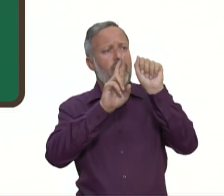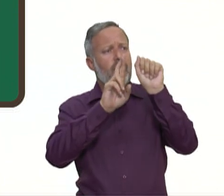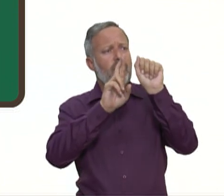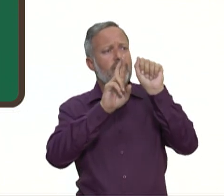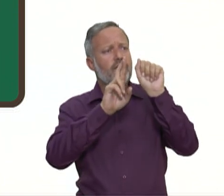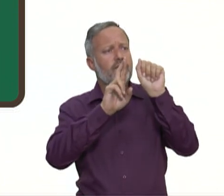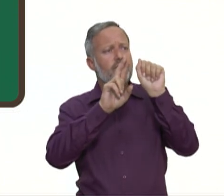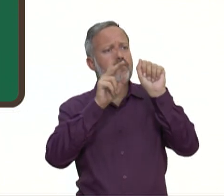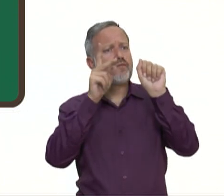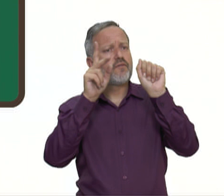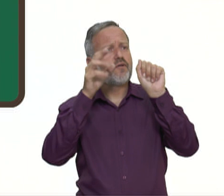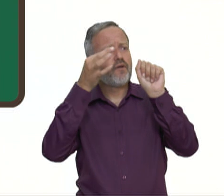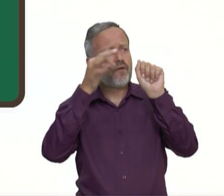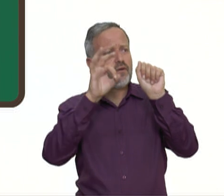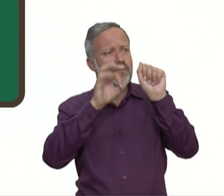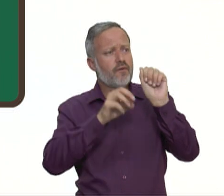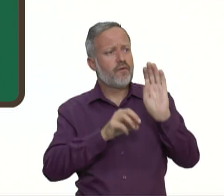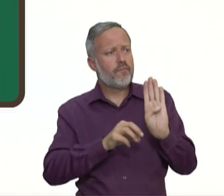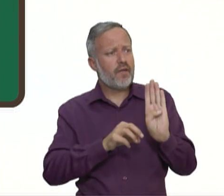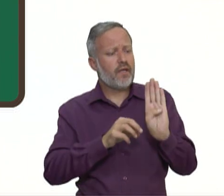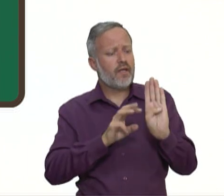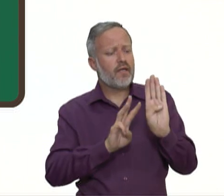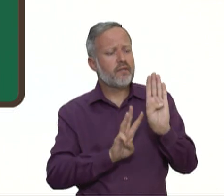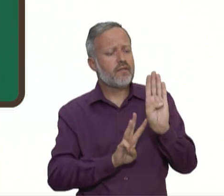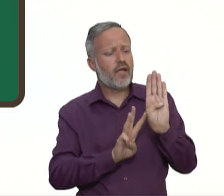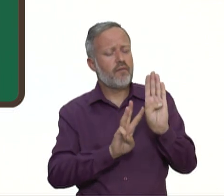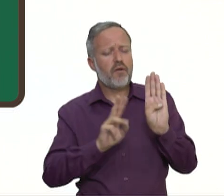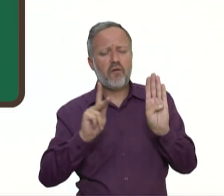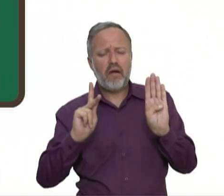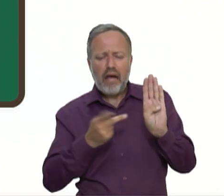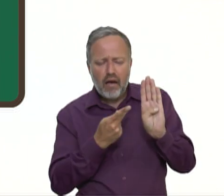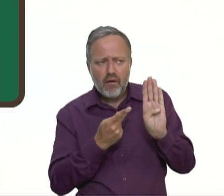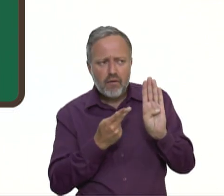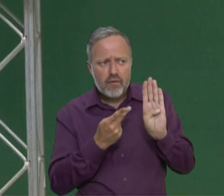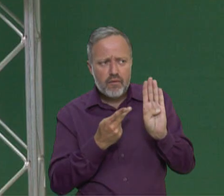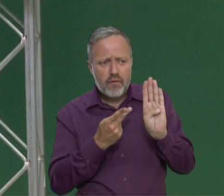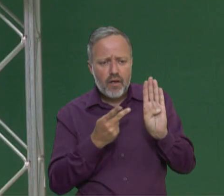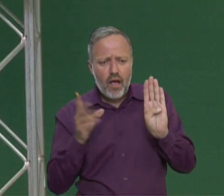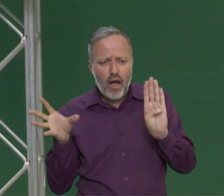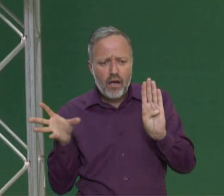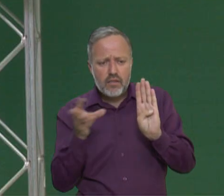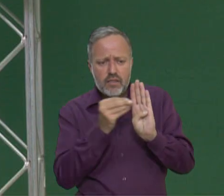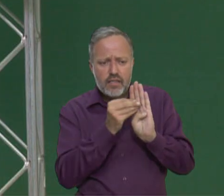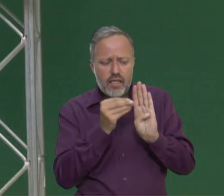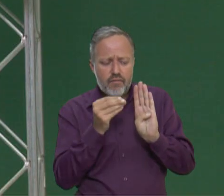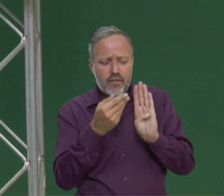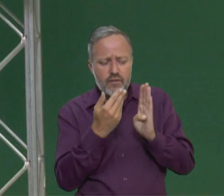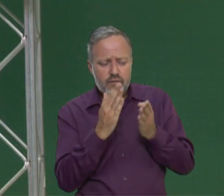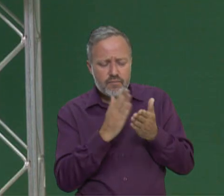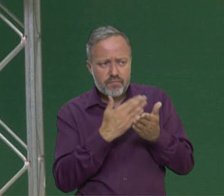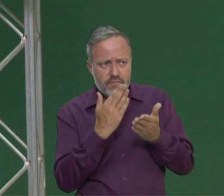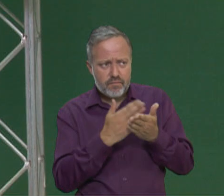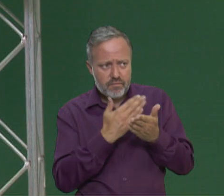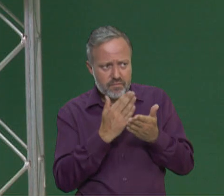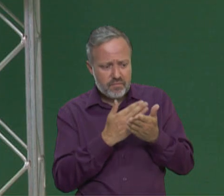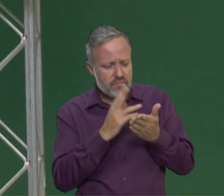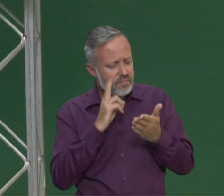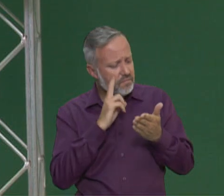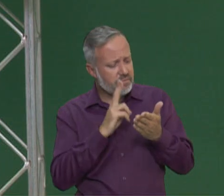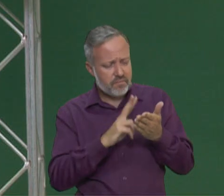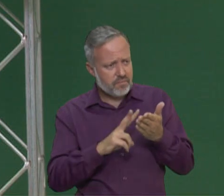correto. B, wrong, se estiver incorreto. Escreva no seu caderno a questão, a